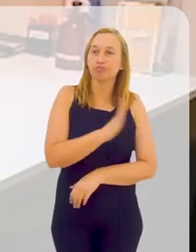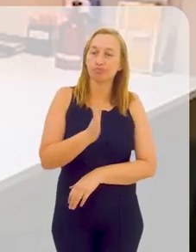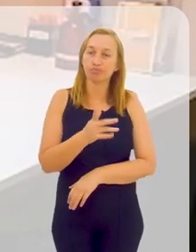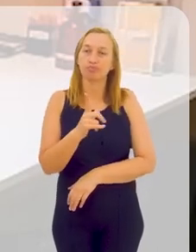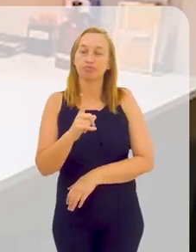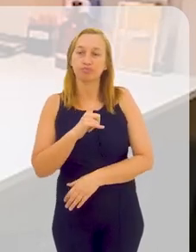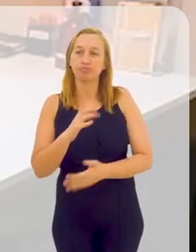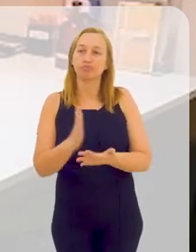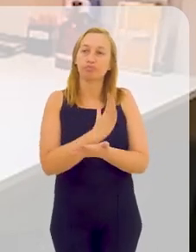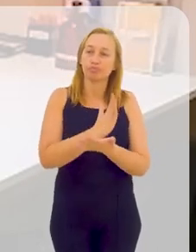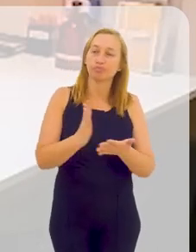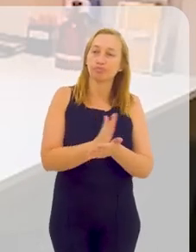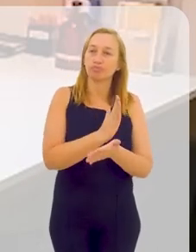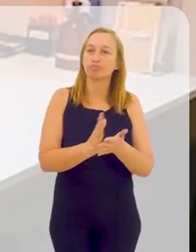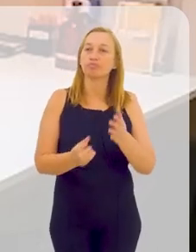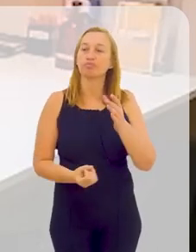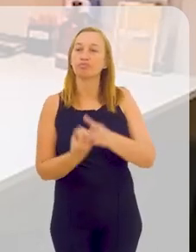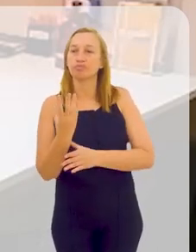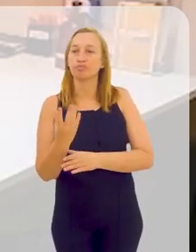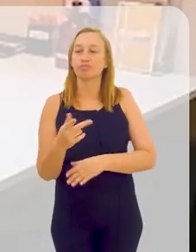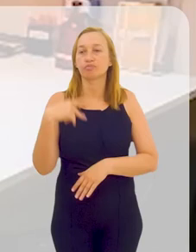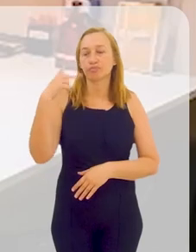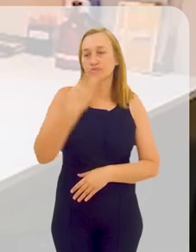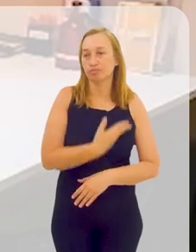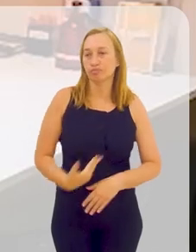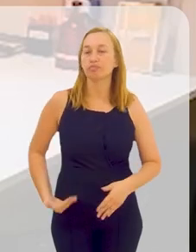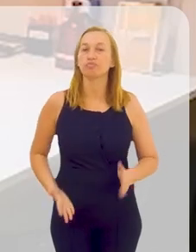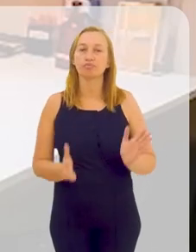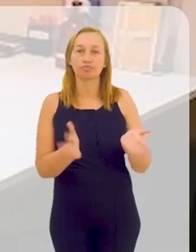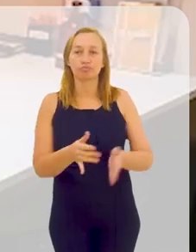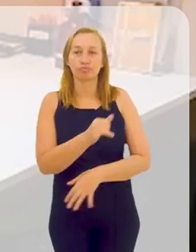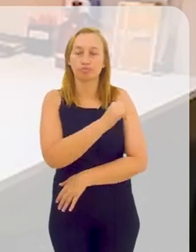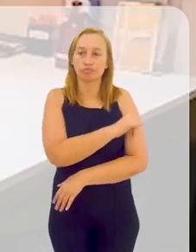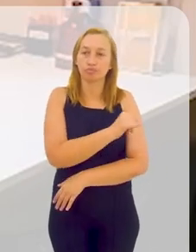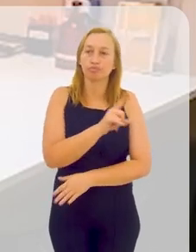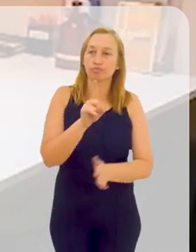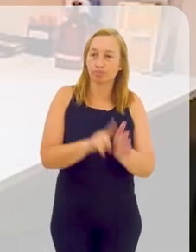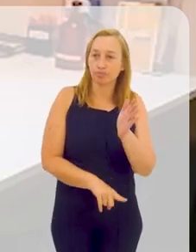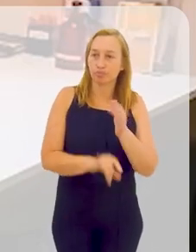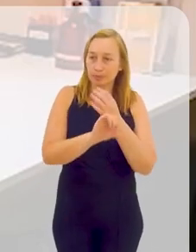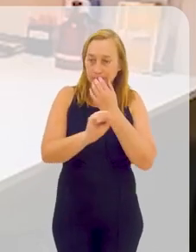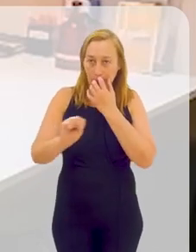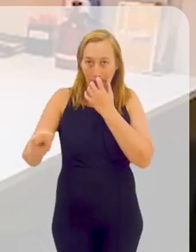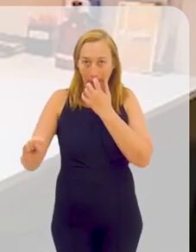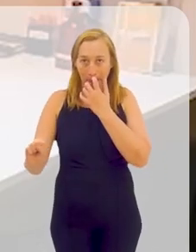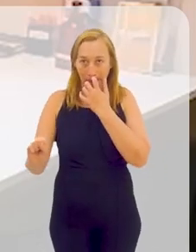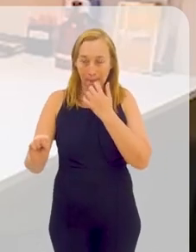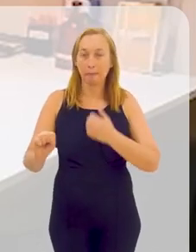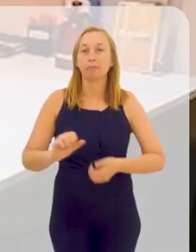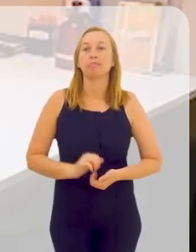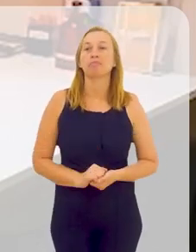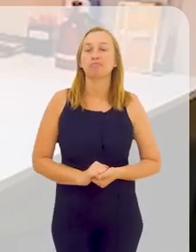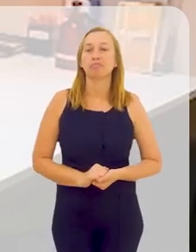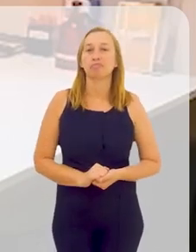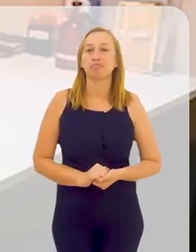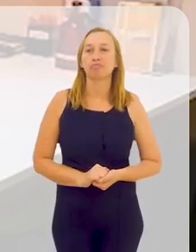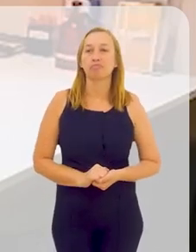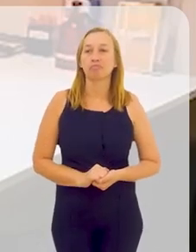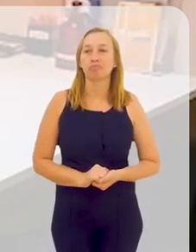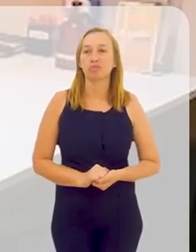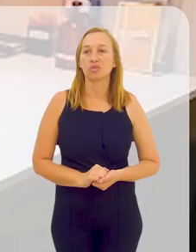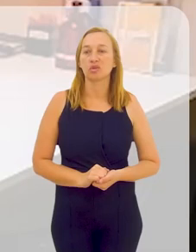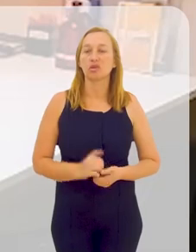que o Rio de Janeiro já tem algumas políticas públicas implementadas hoje o Rio de Janeiro tem redução de ICMS